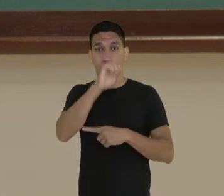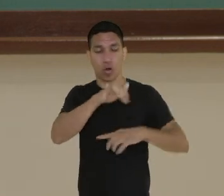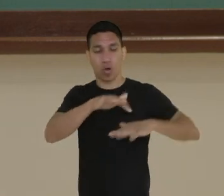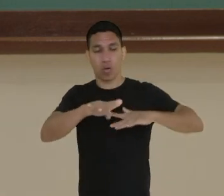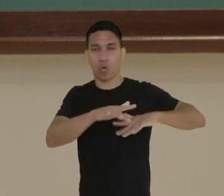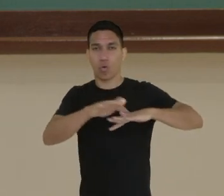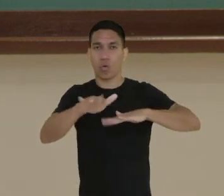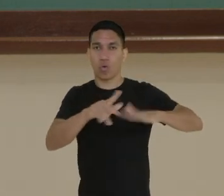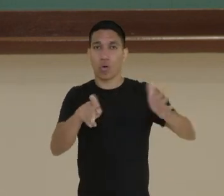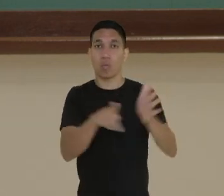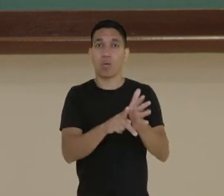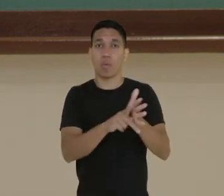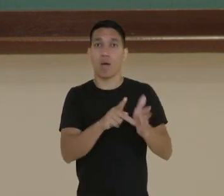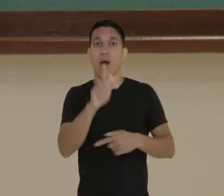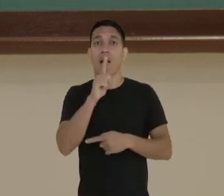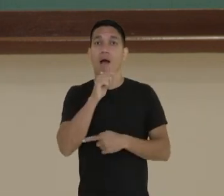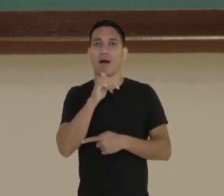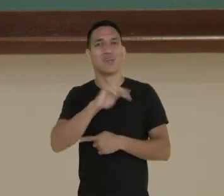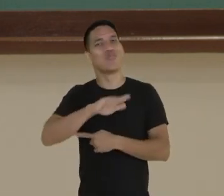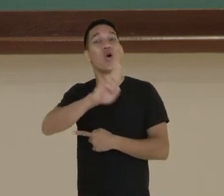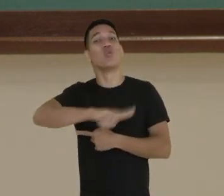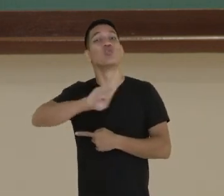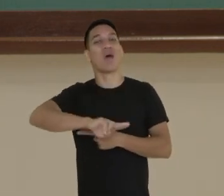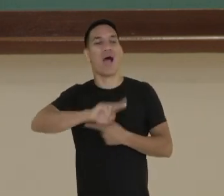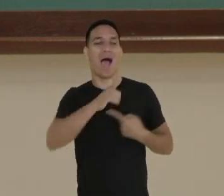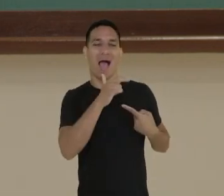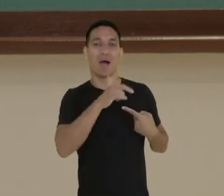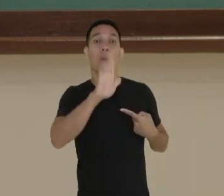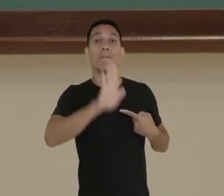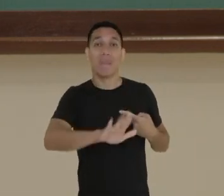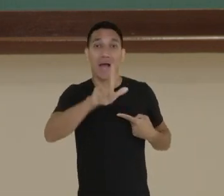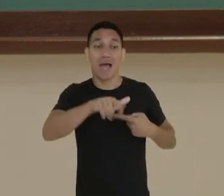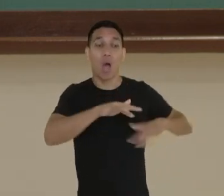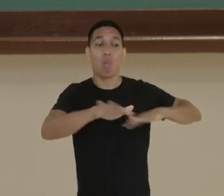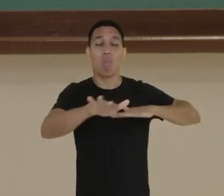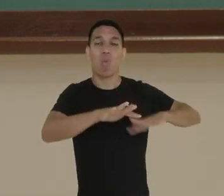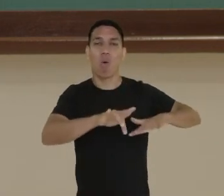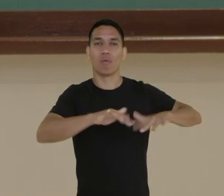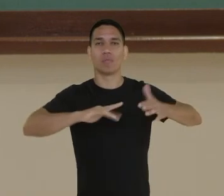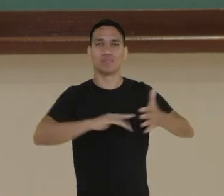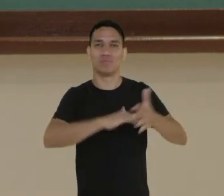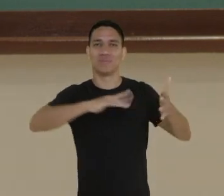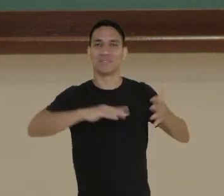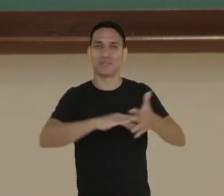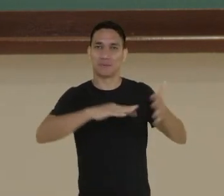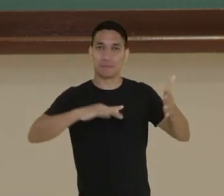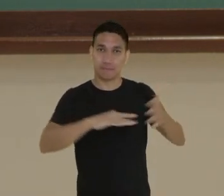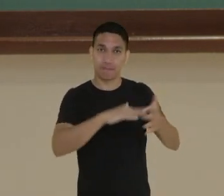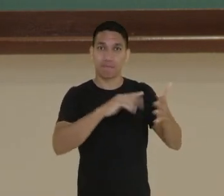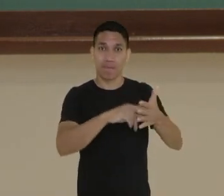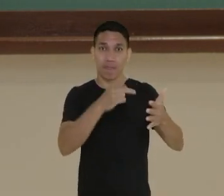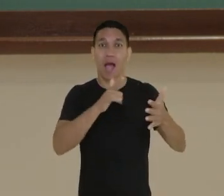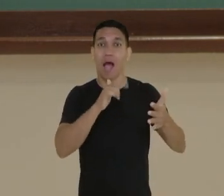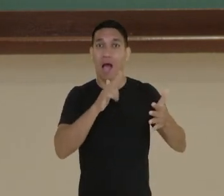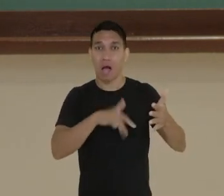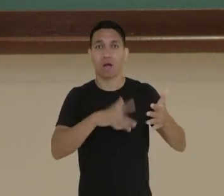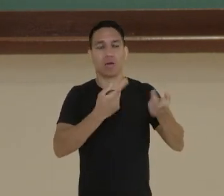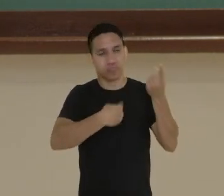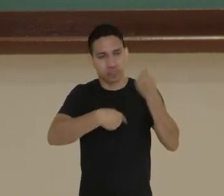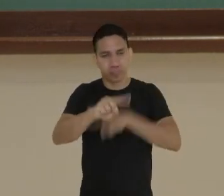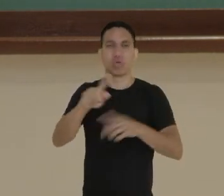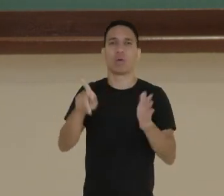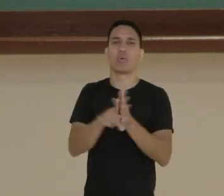não é o consumo da água em si, mas é o movimento da água, ou seja, energia cinética, que é utilizada, que é transformada em